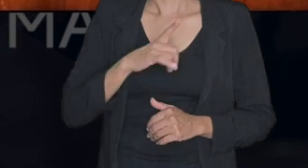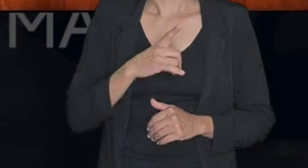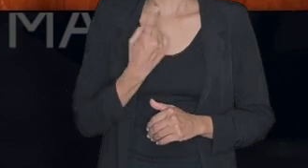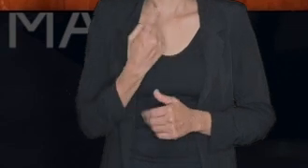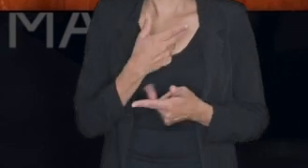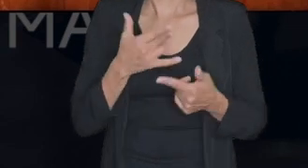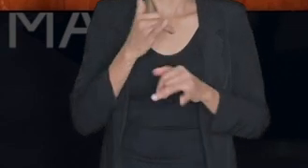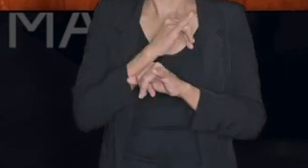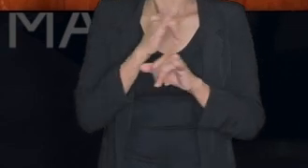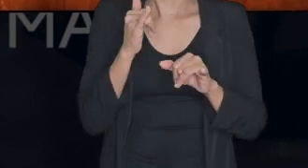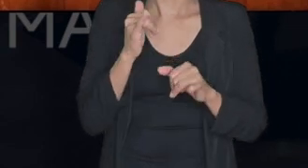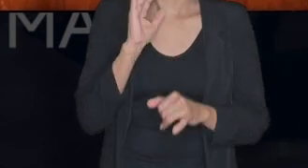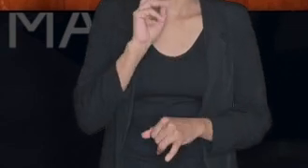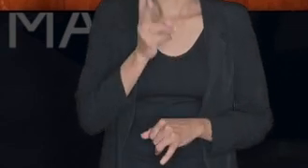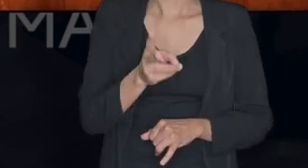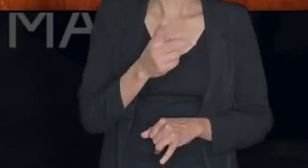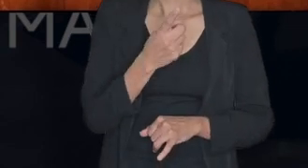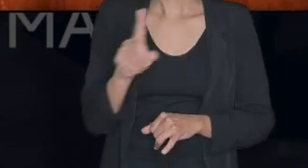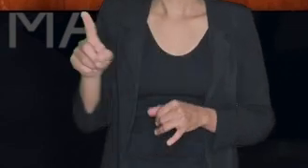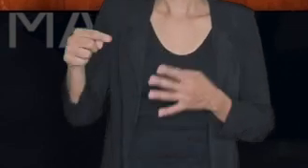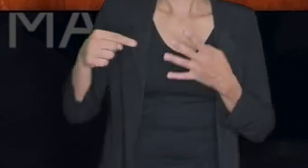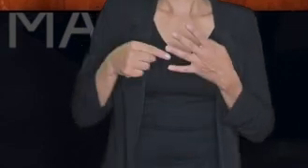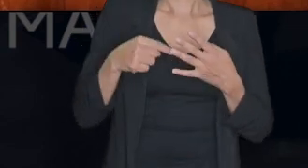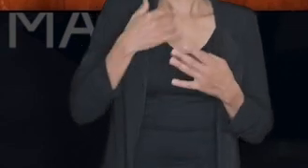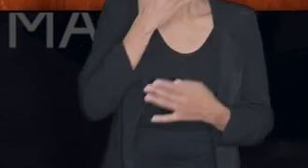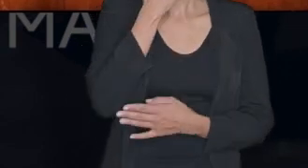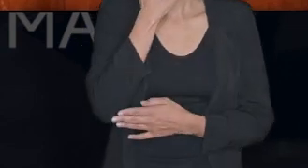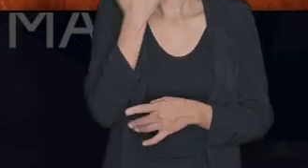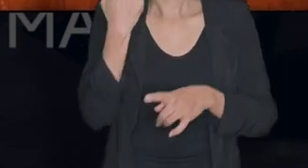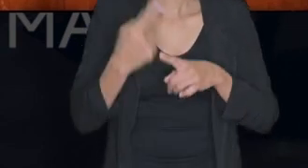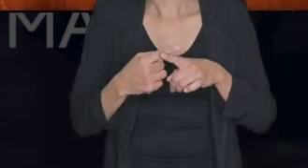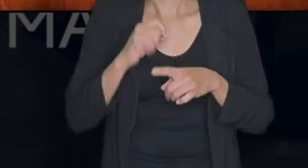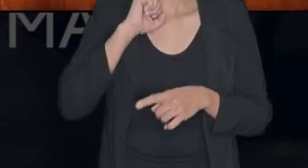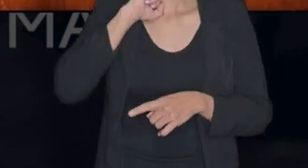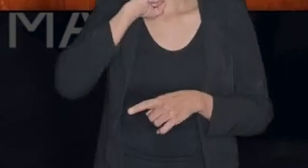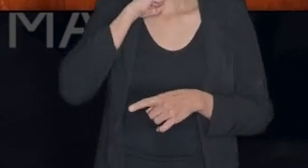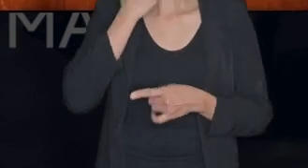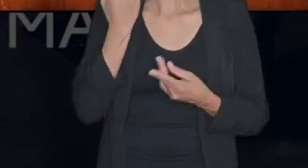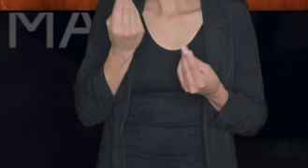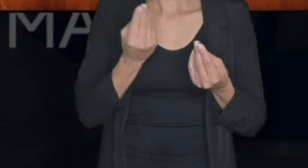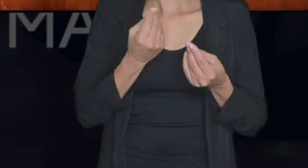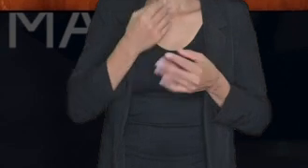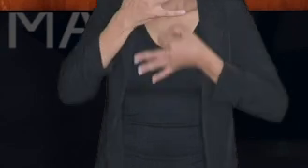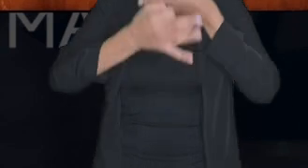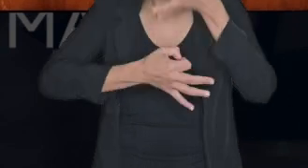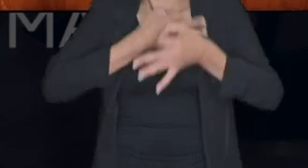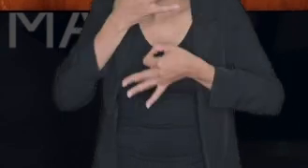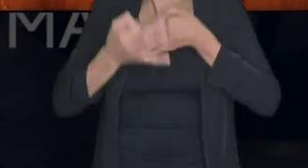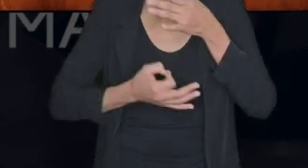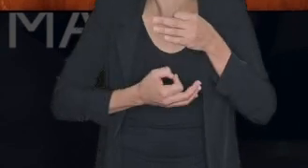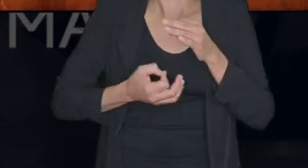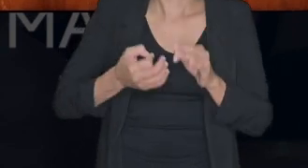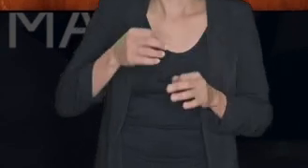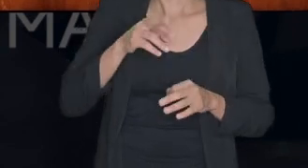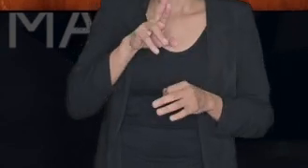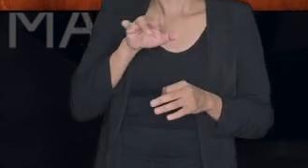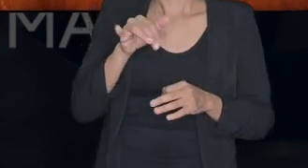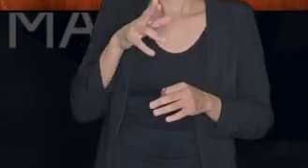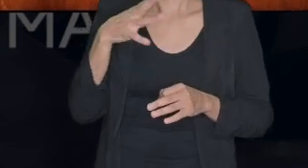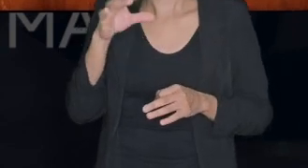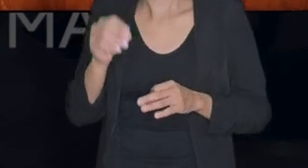item aqui, eu vou pedir desculpas porque já foi estressado o argumento sobre renúncia do direito concorrencial no pacto antinupcial, era só